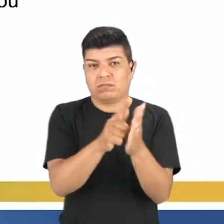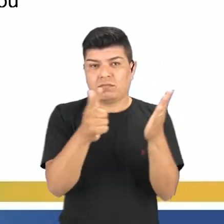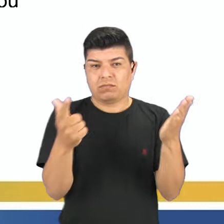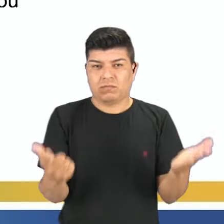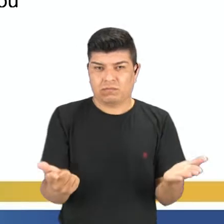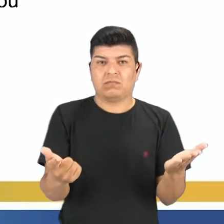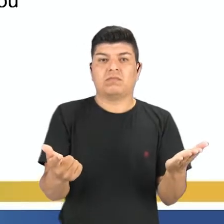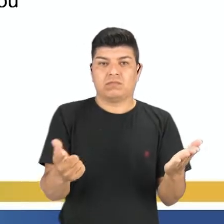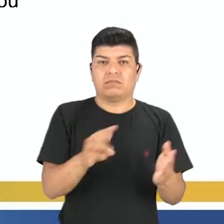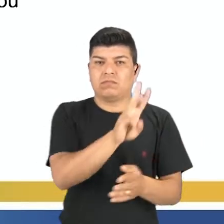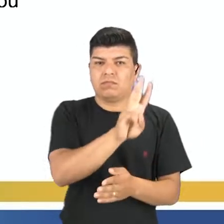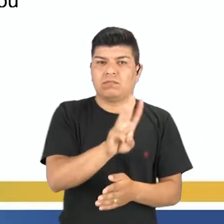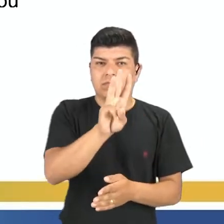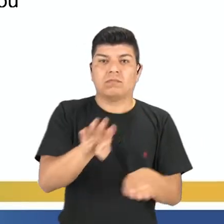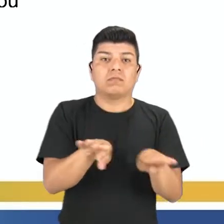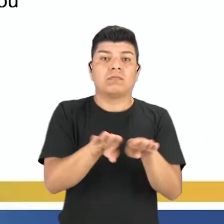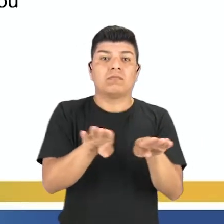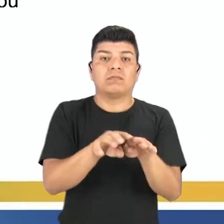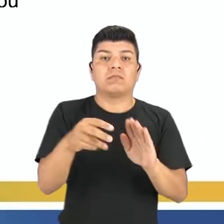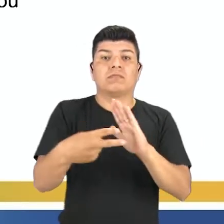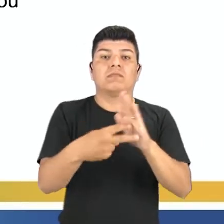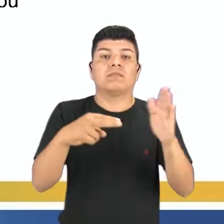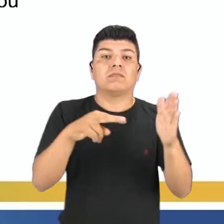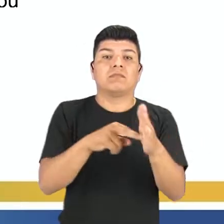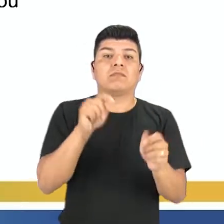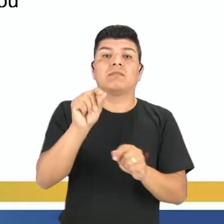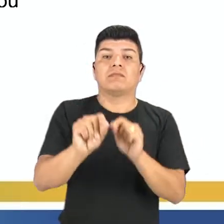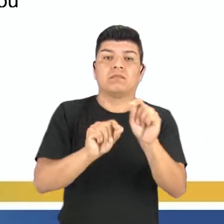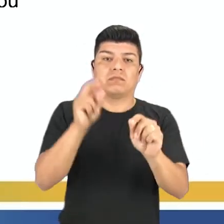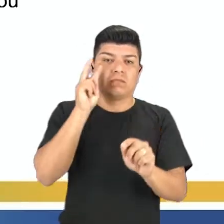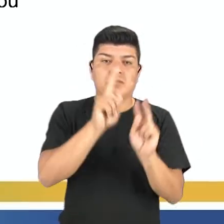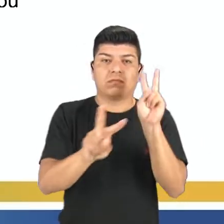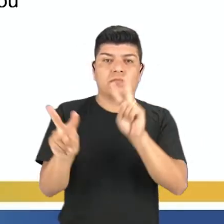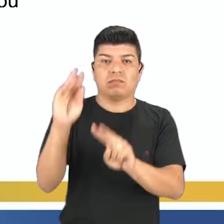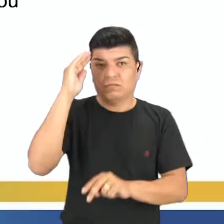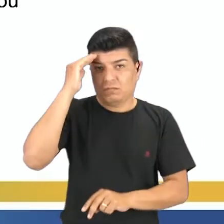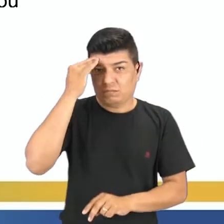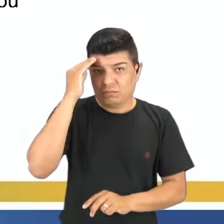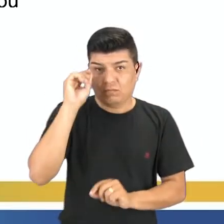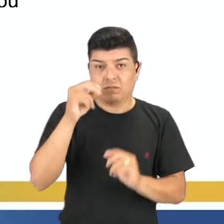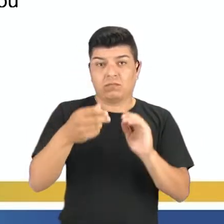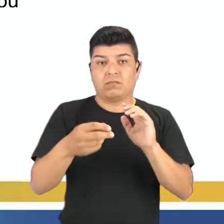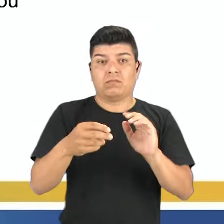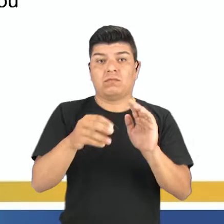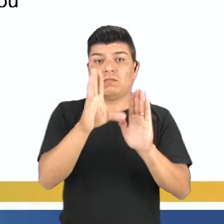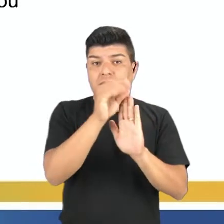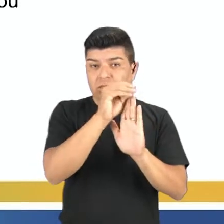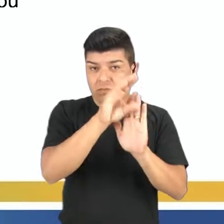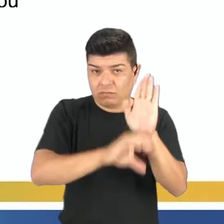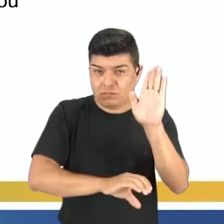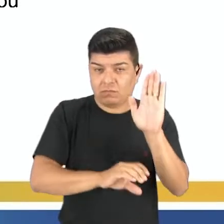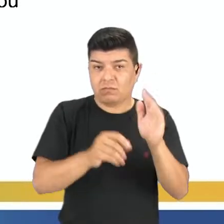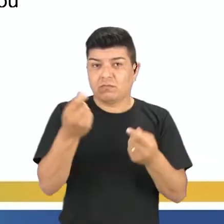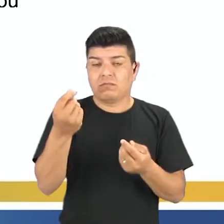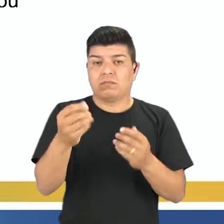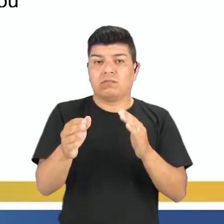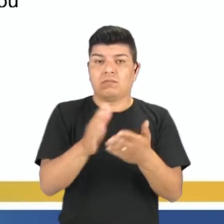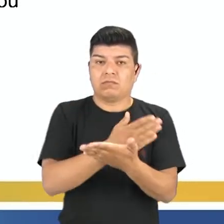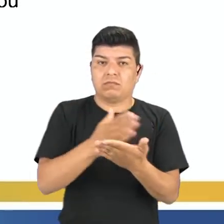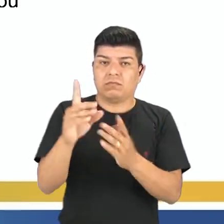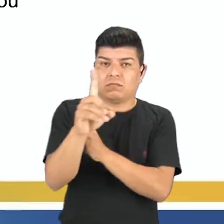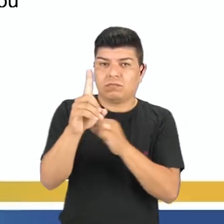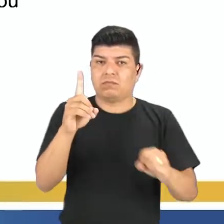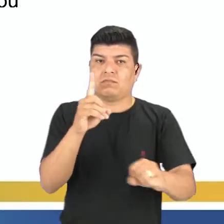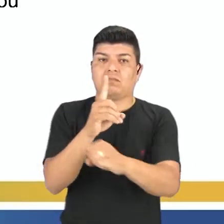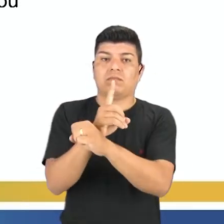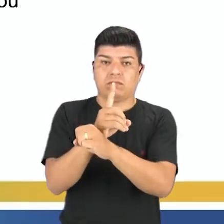em blogs e tem como função apresentar e defender um ponto de vista sobre algum assunto relevante para a sociedade. Isto